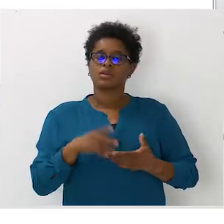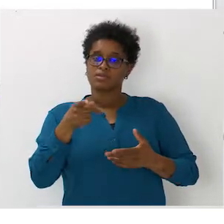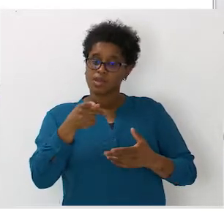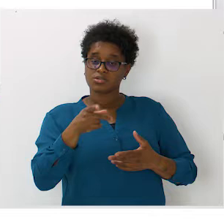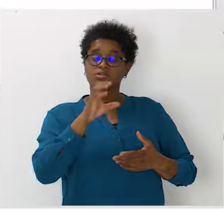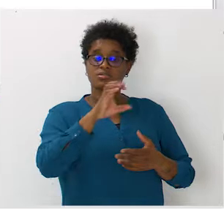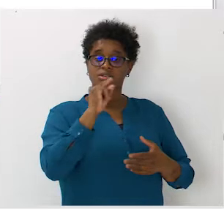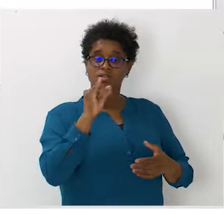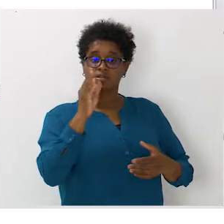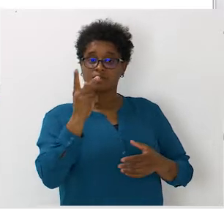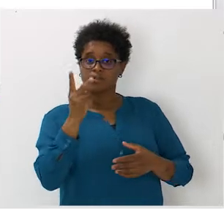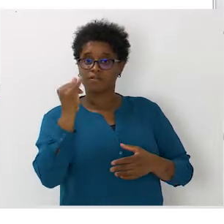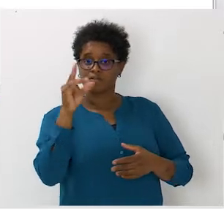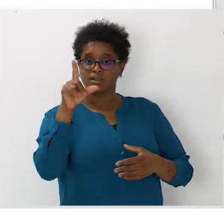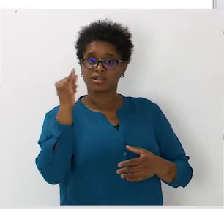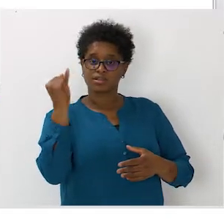essa civilização,